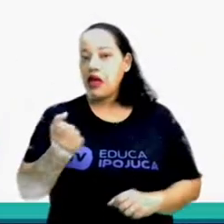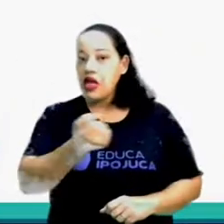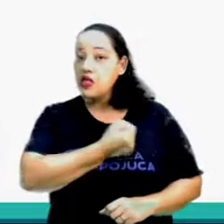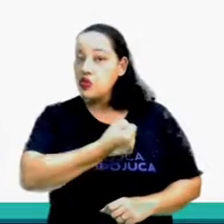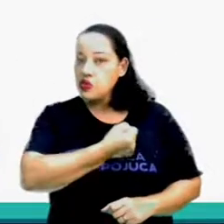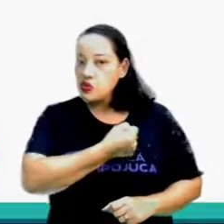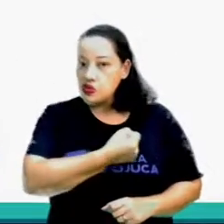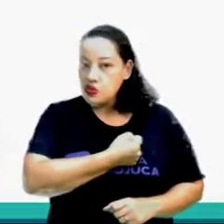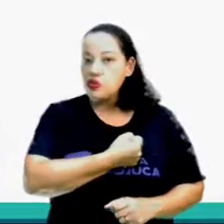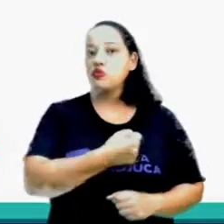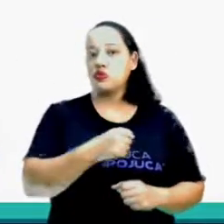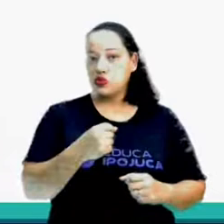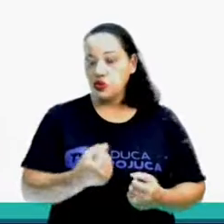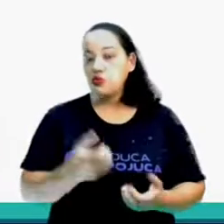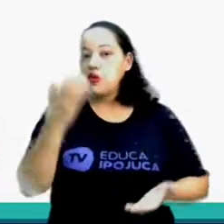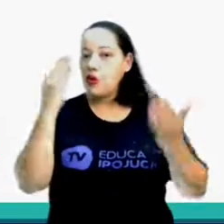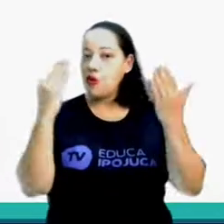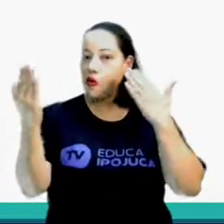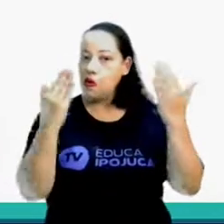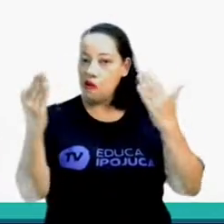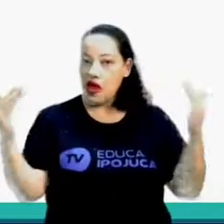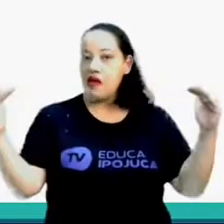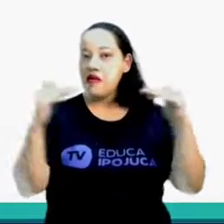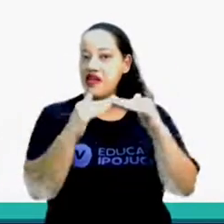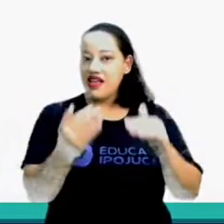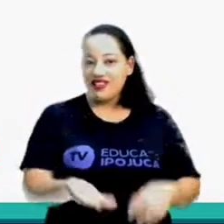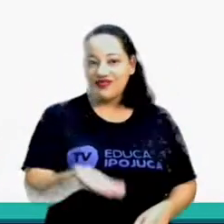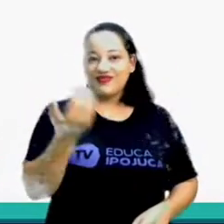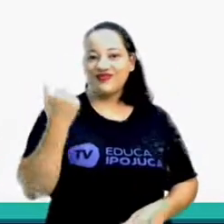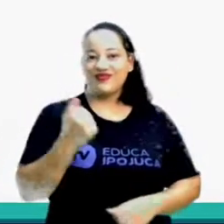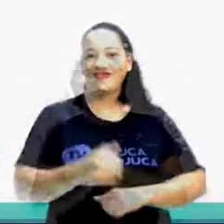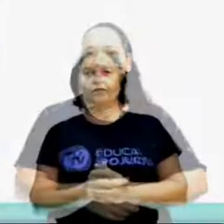grandezas proporcionais. Então, vem comigo!